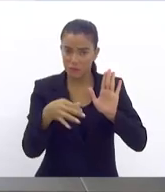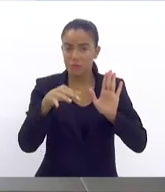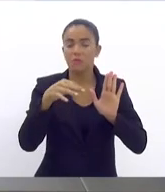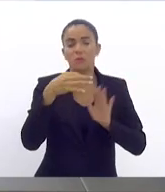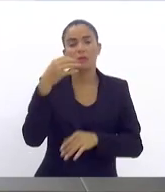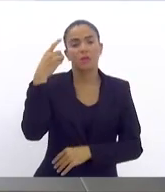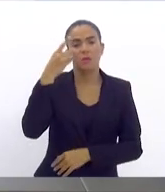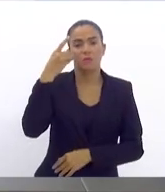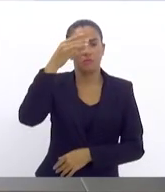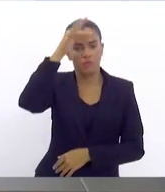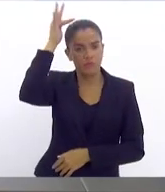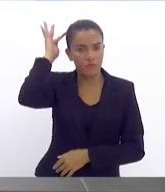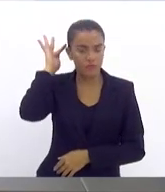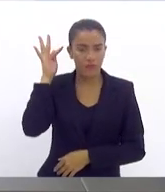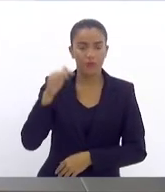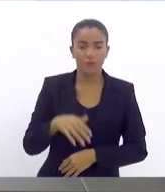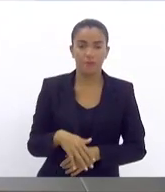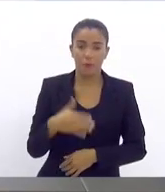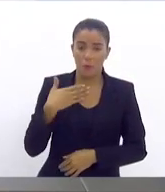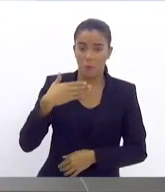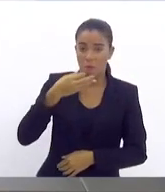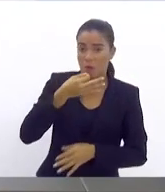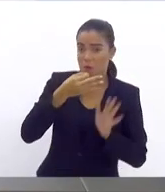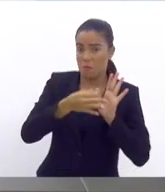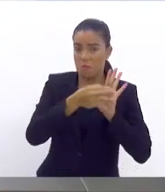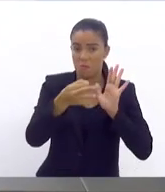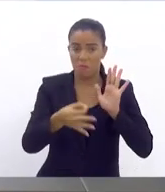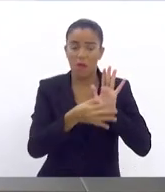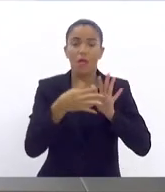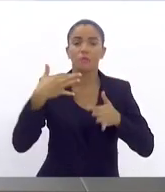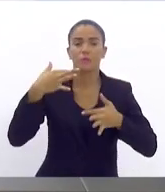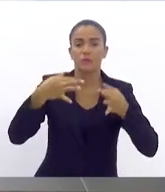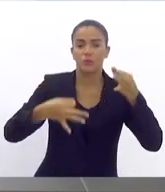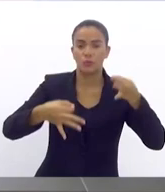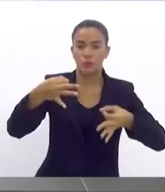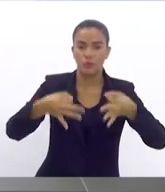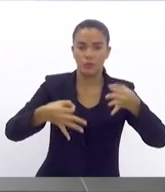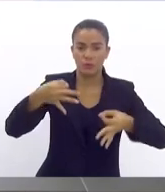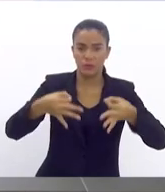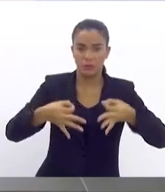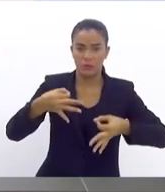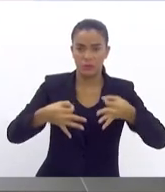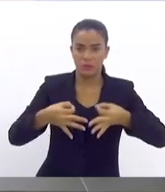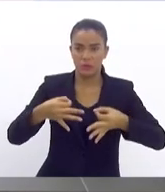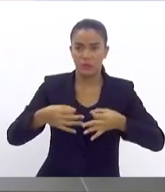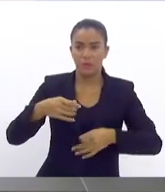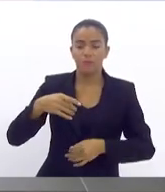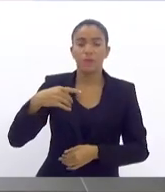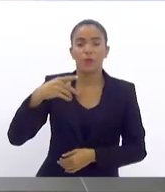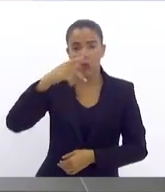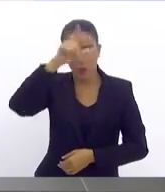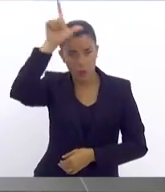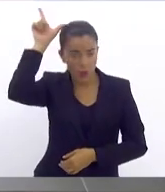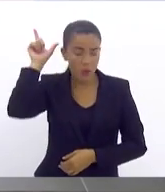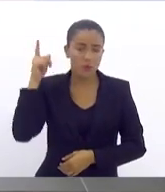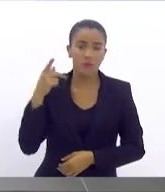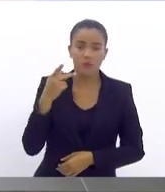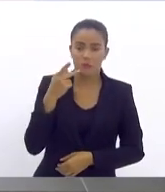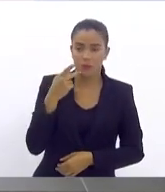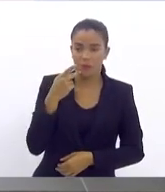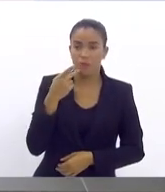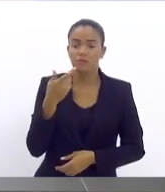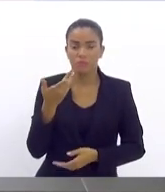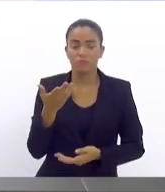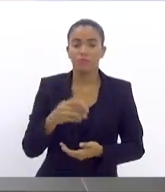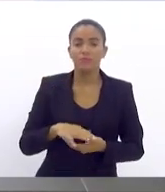Fred Pacheco. Aparecer é pela juridicidade. Senhor presidente. Em discussão, deputado Luiz Paulo e deputado Carlos Mink.